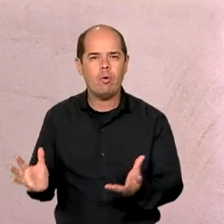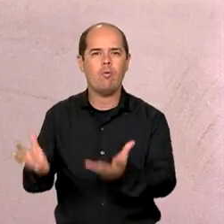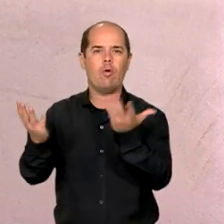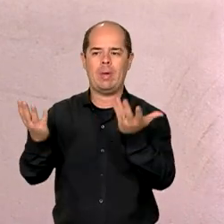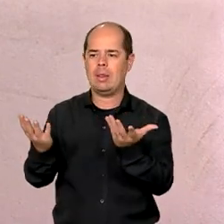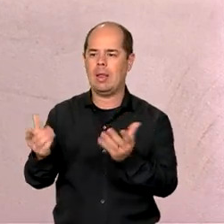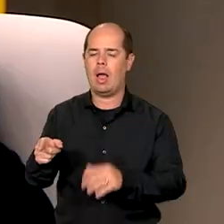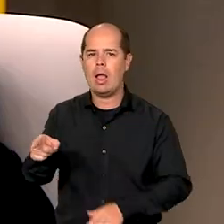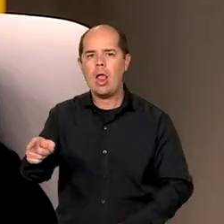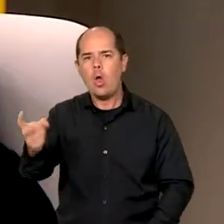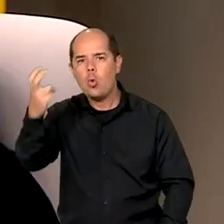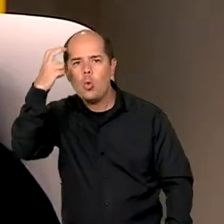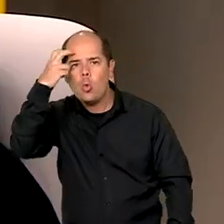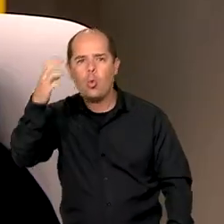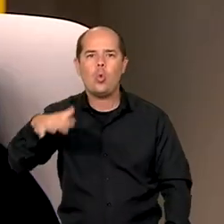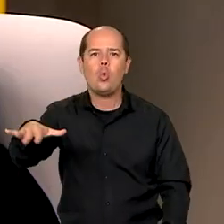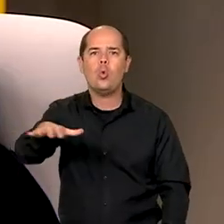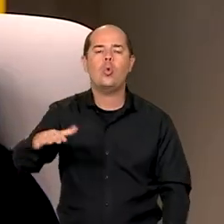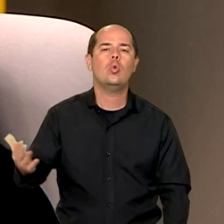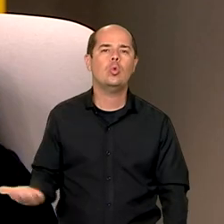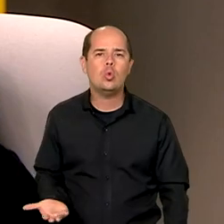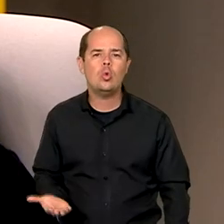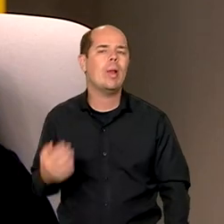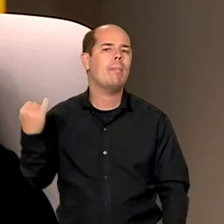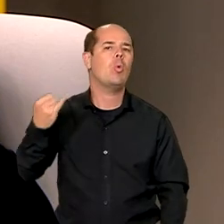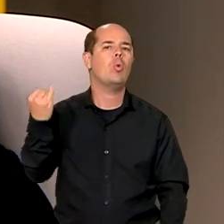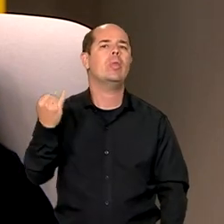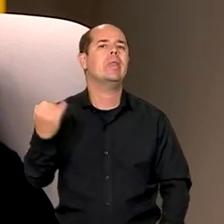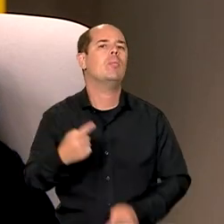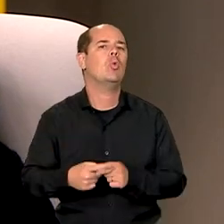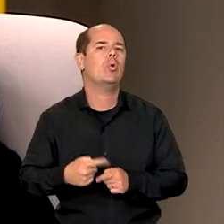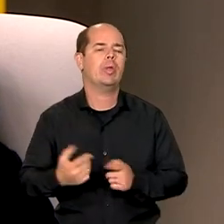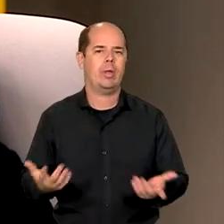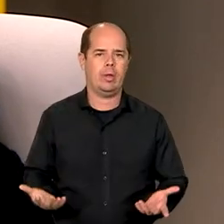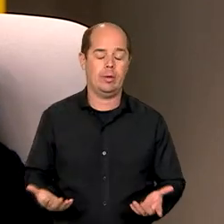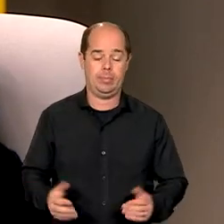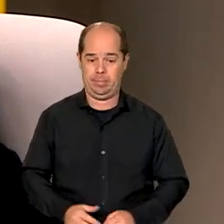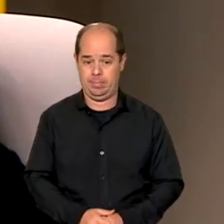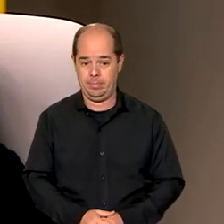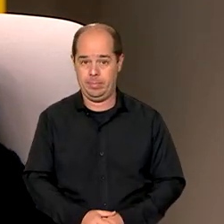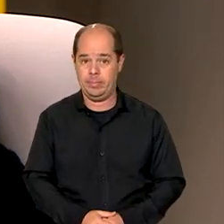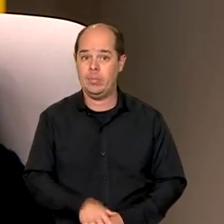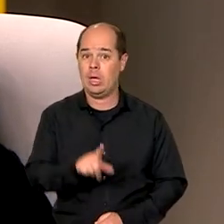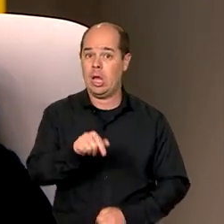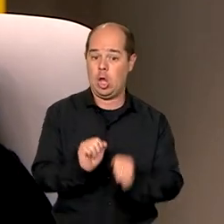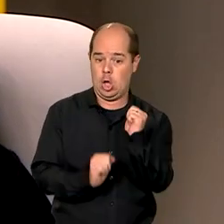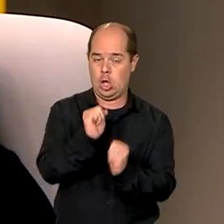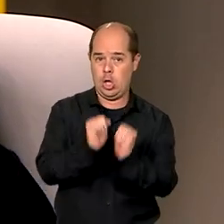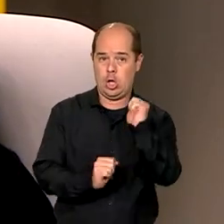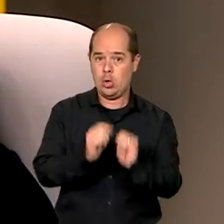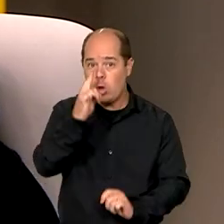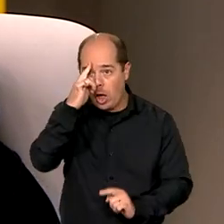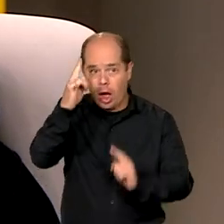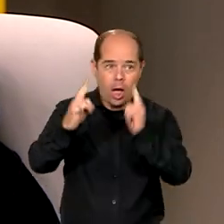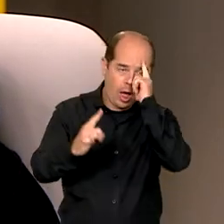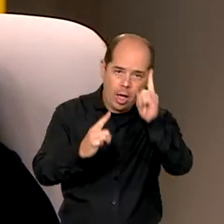nicho que vocês estão trabalhando? A indústria criativa hoje no Brasil, ela desponta como uma grande solução para o desenvolvimento do